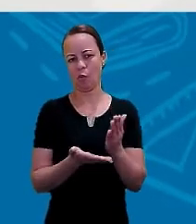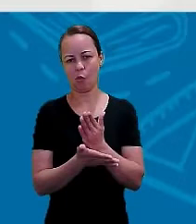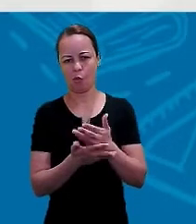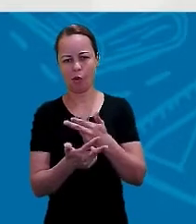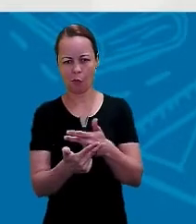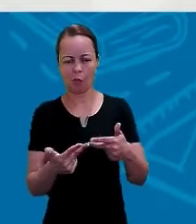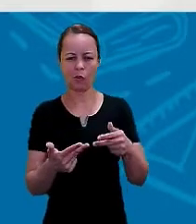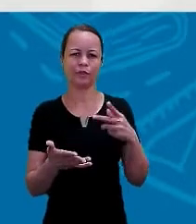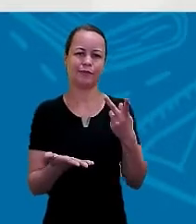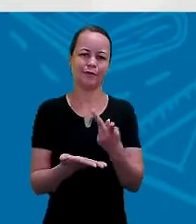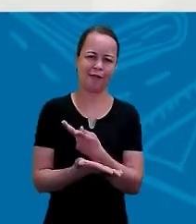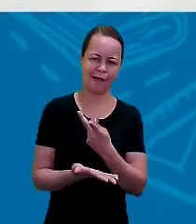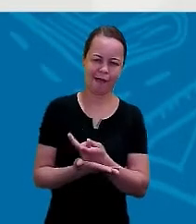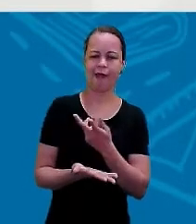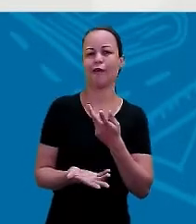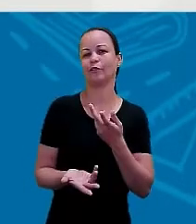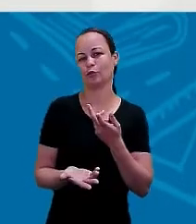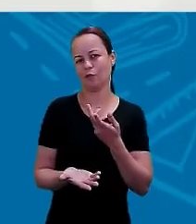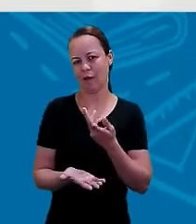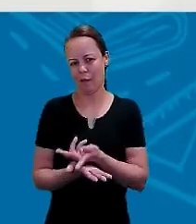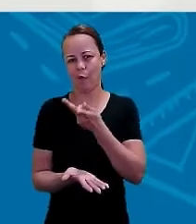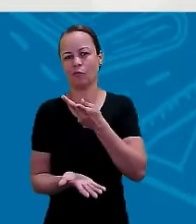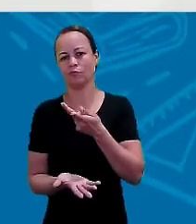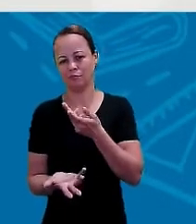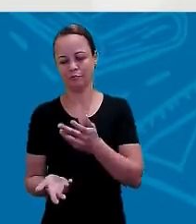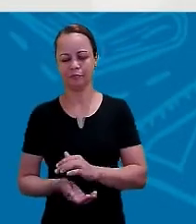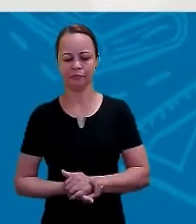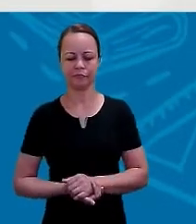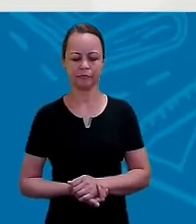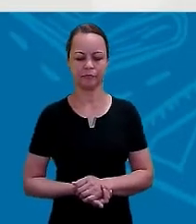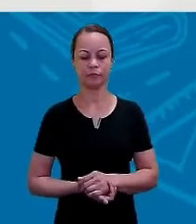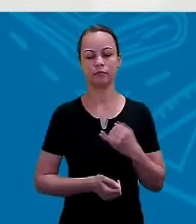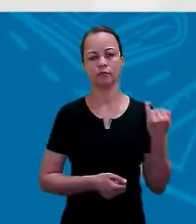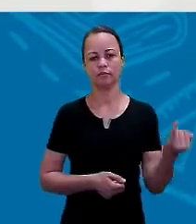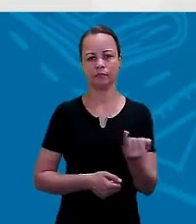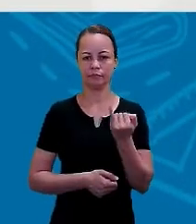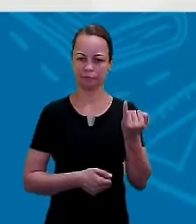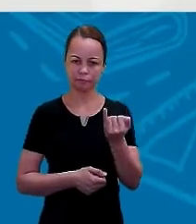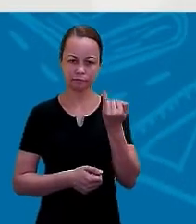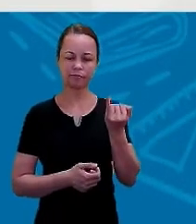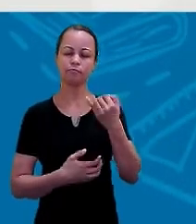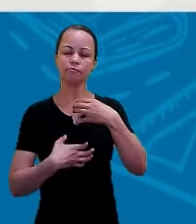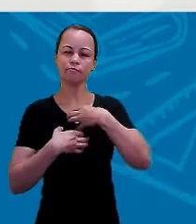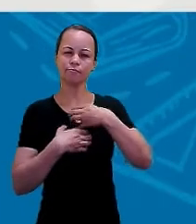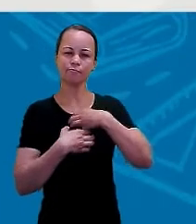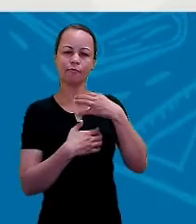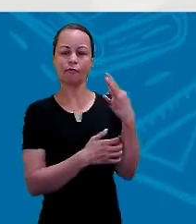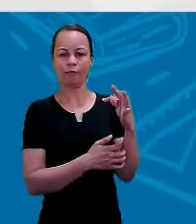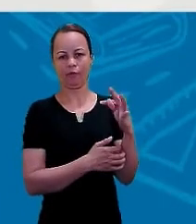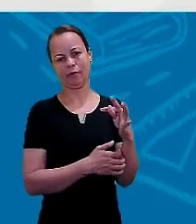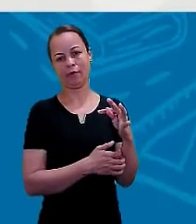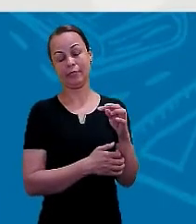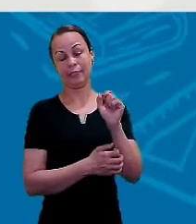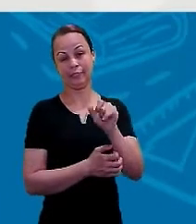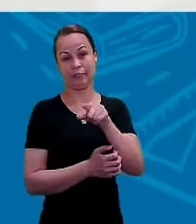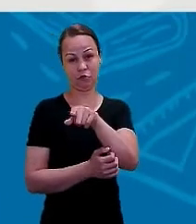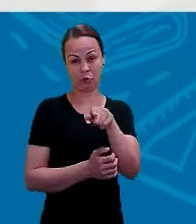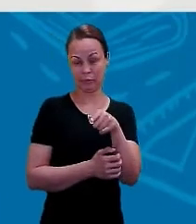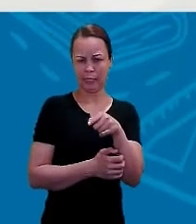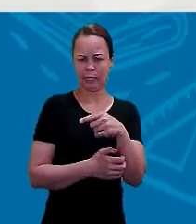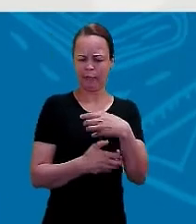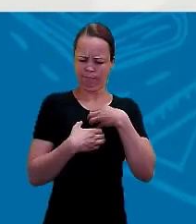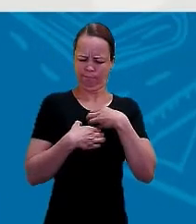singular para a gente sobreviver. Então é importante sentir dor, porque se você não sente dor, infelizmente você